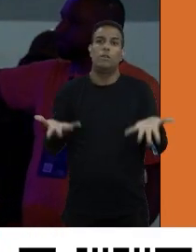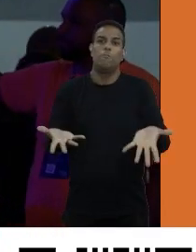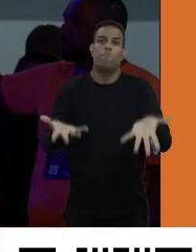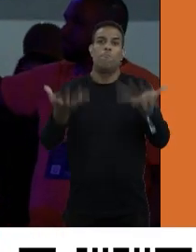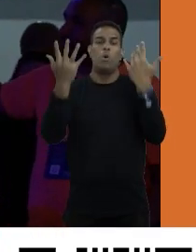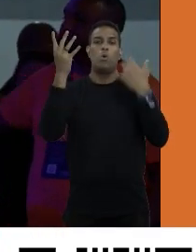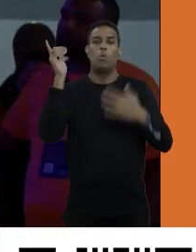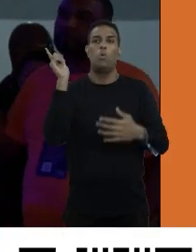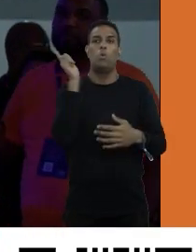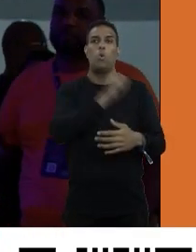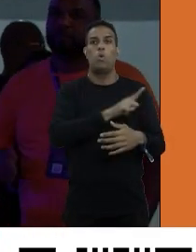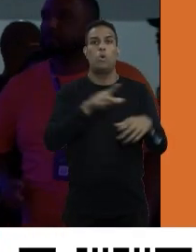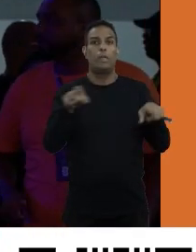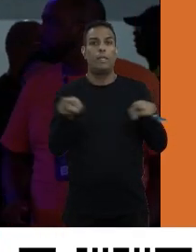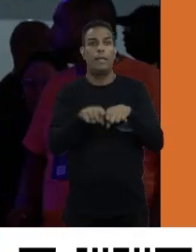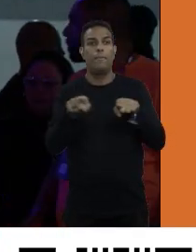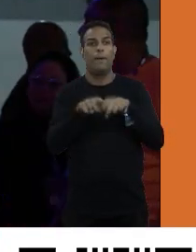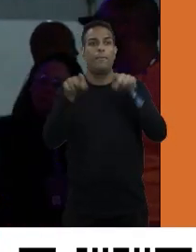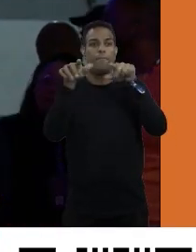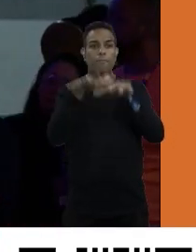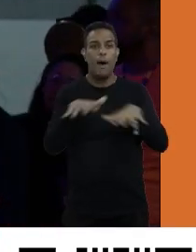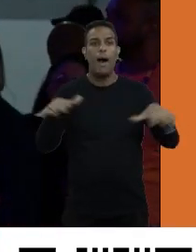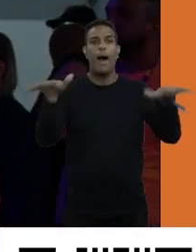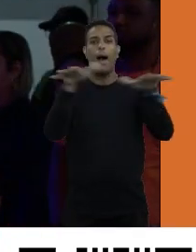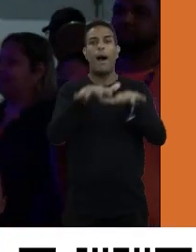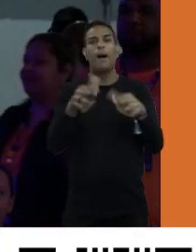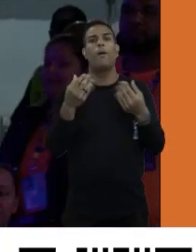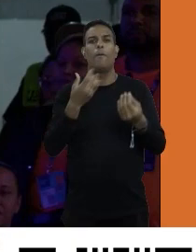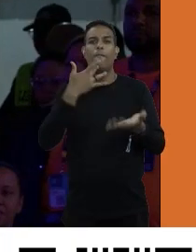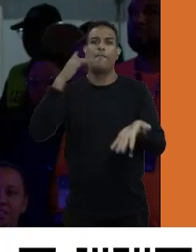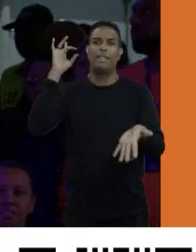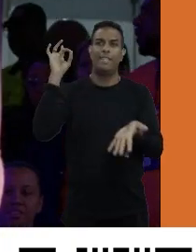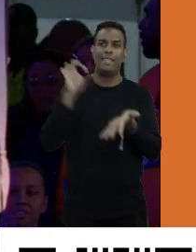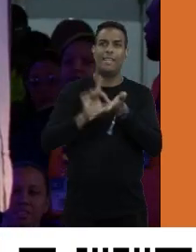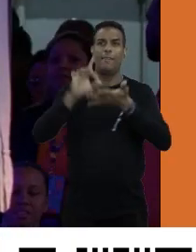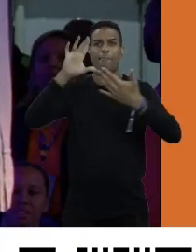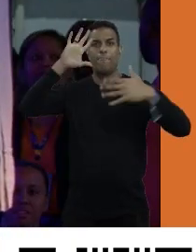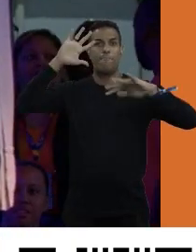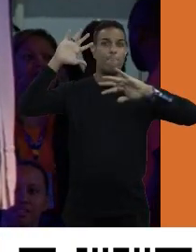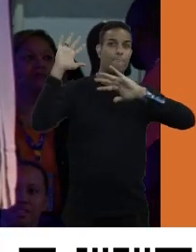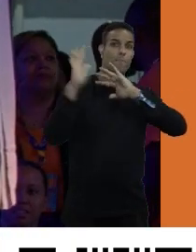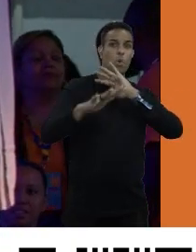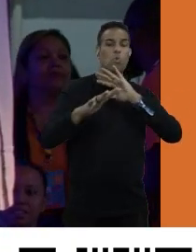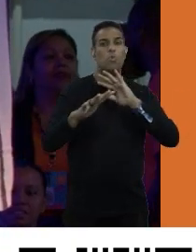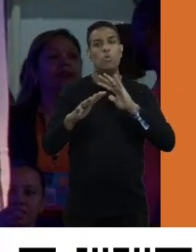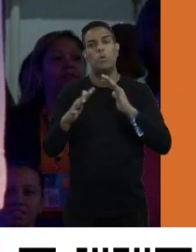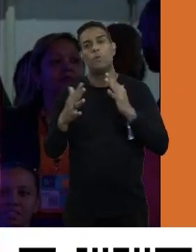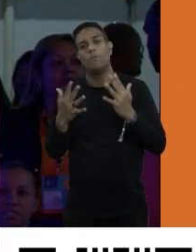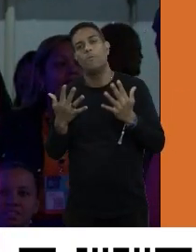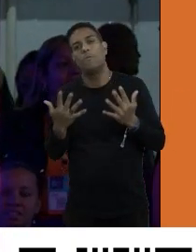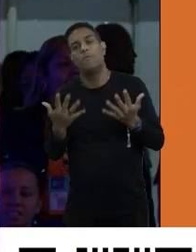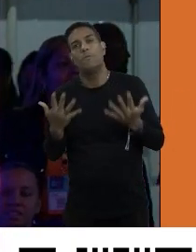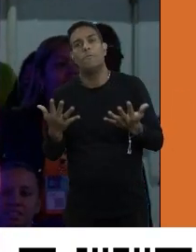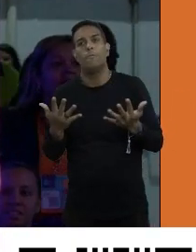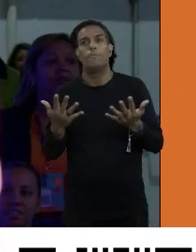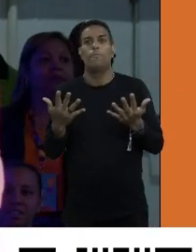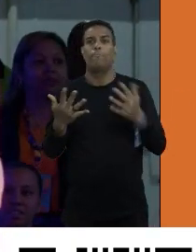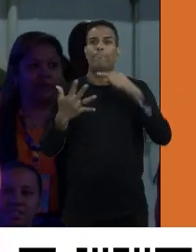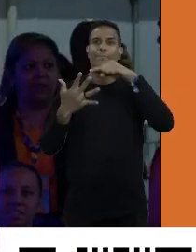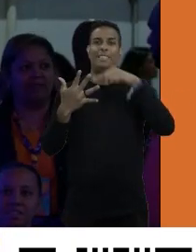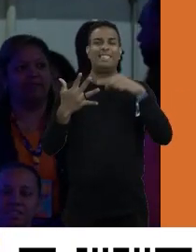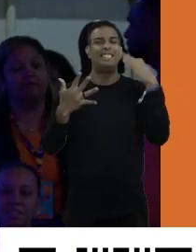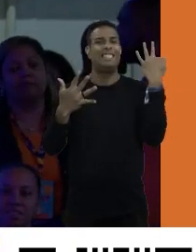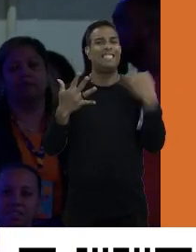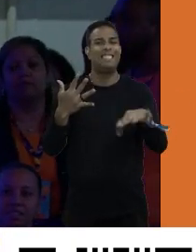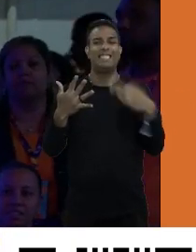na diagonal porque aumentou meu campo. Mas, na verdade, quando eu bati na bola, ela pegou na metade da minha